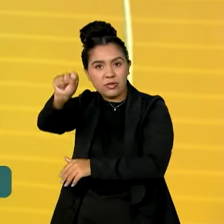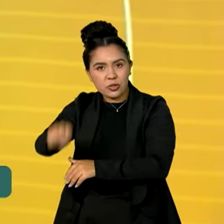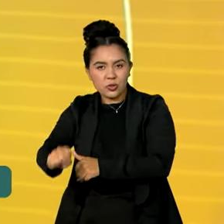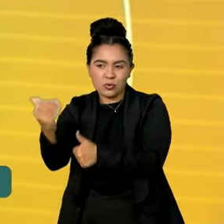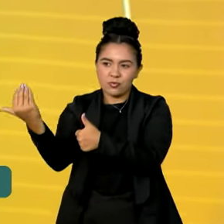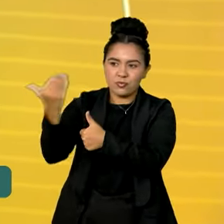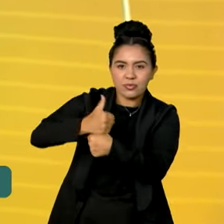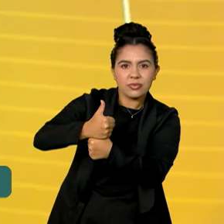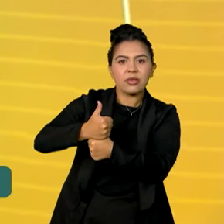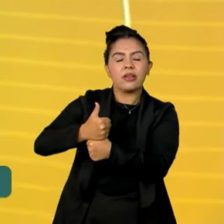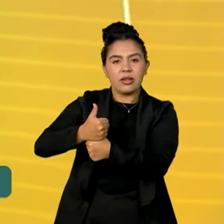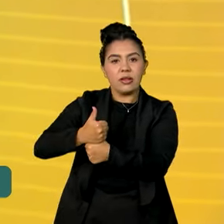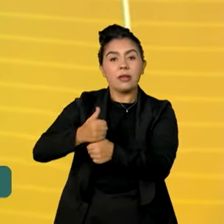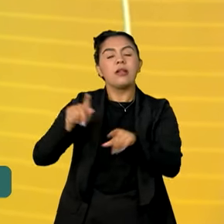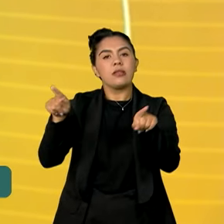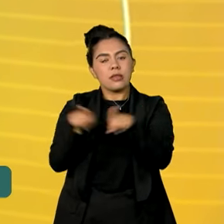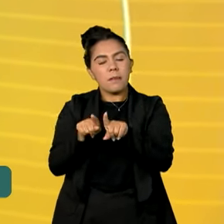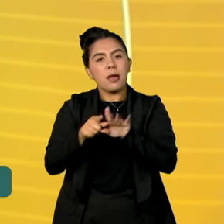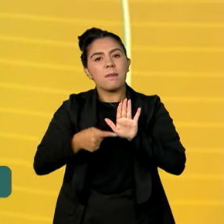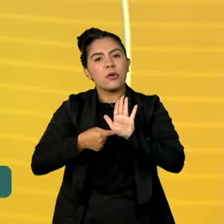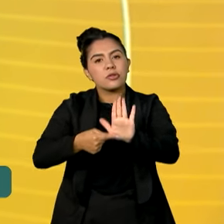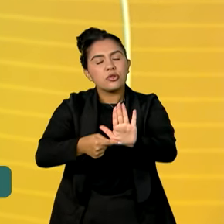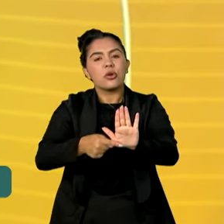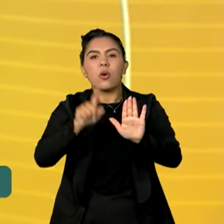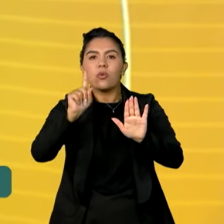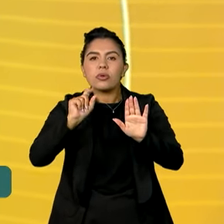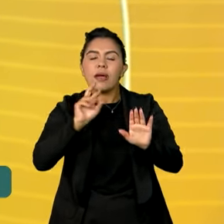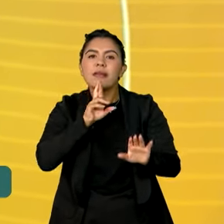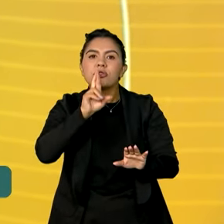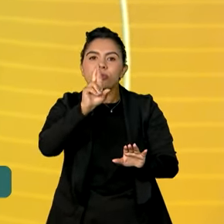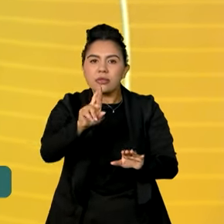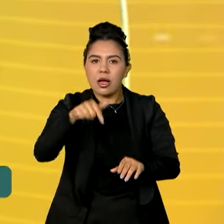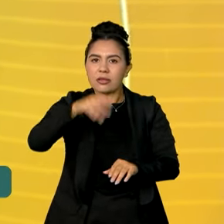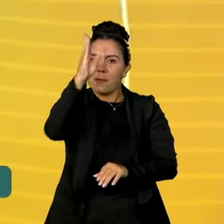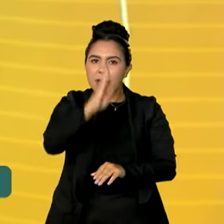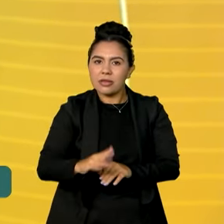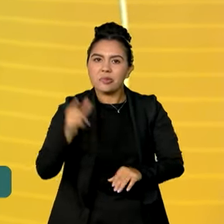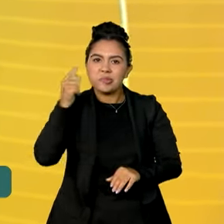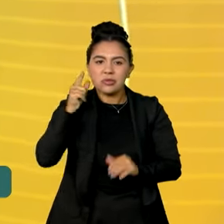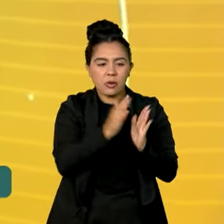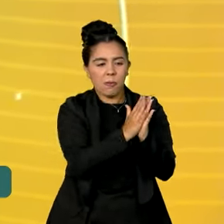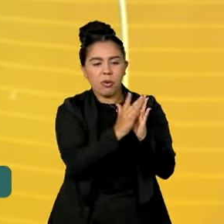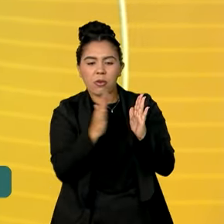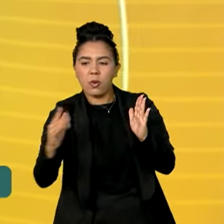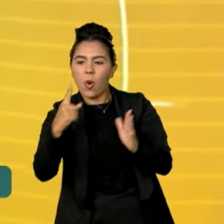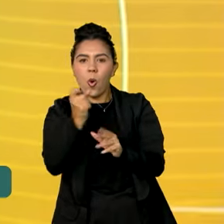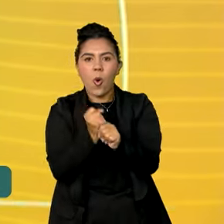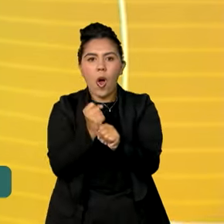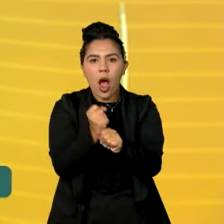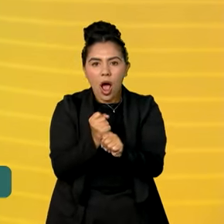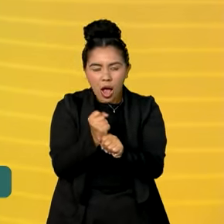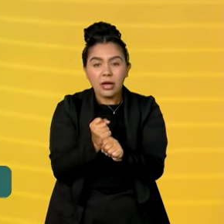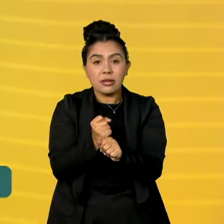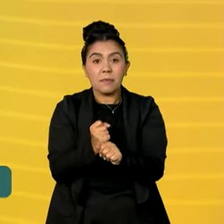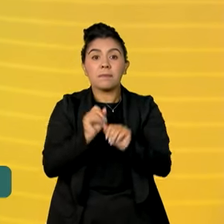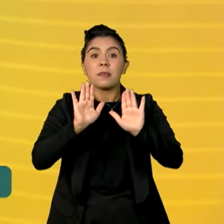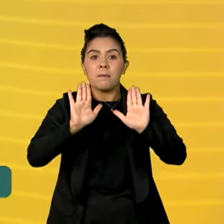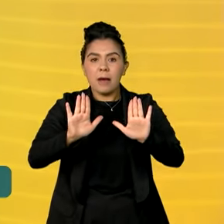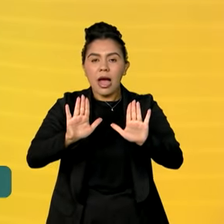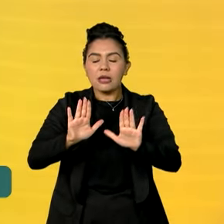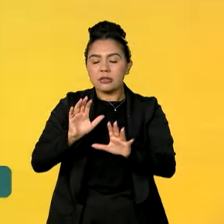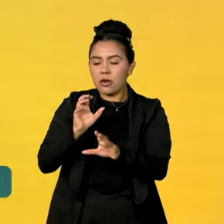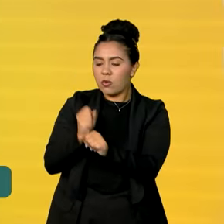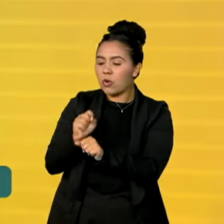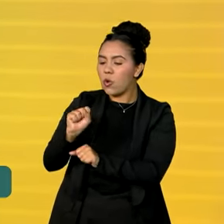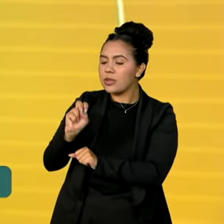Lula também fez um balanço do trabalho do Brasil, que resultou numa declaração final com 85 pontos. Entre eles está